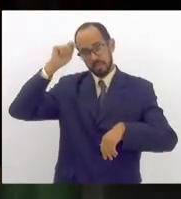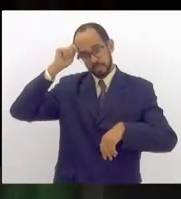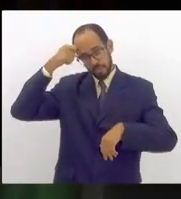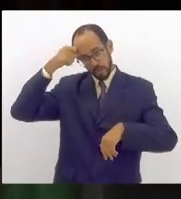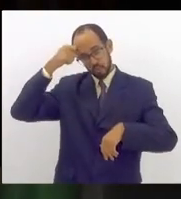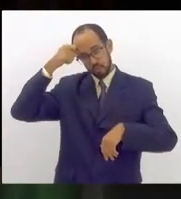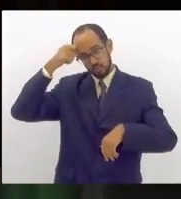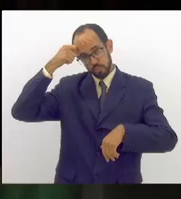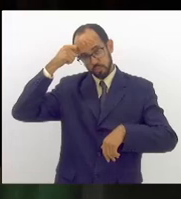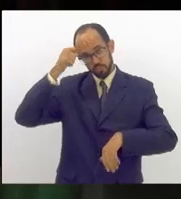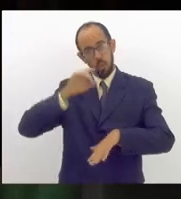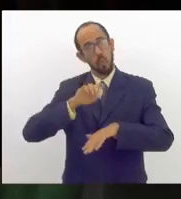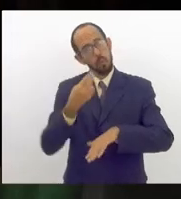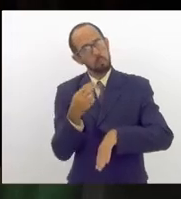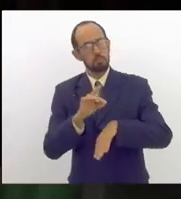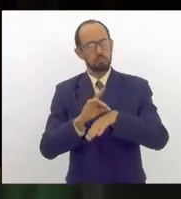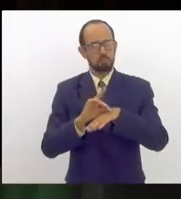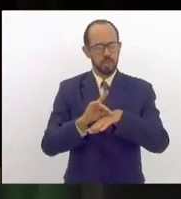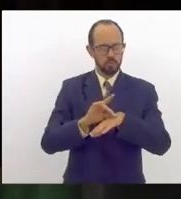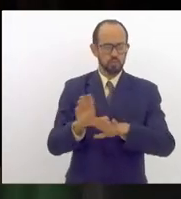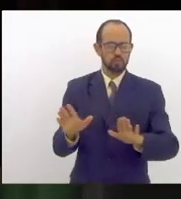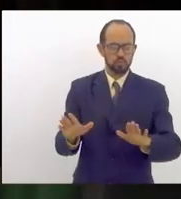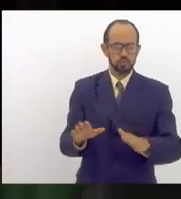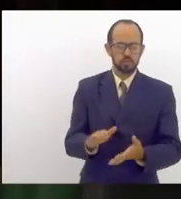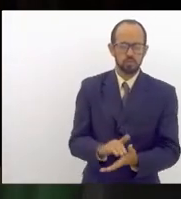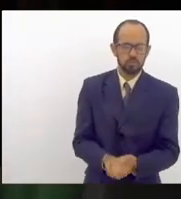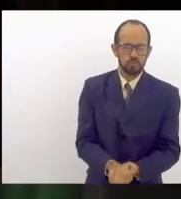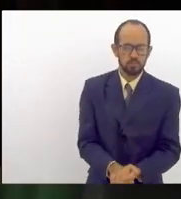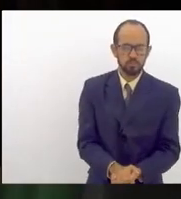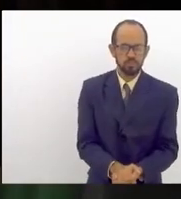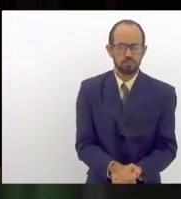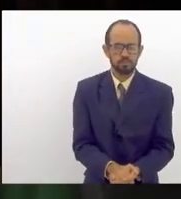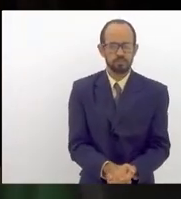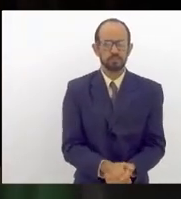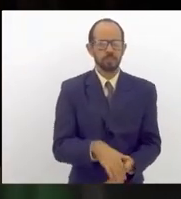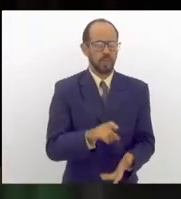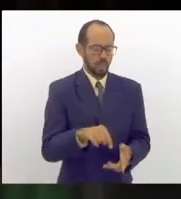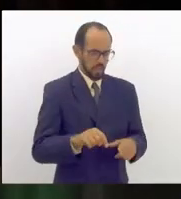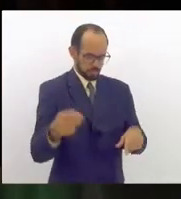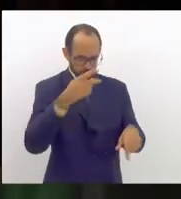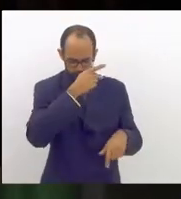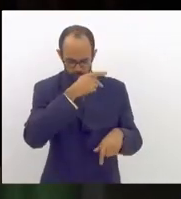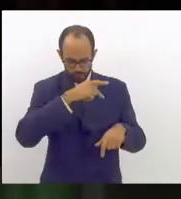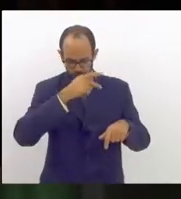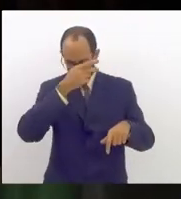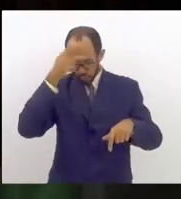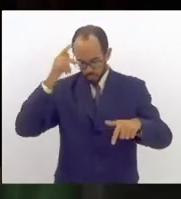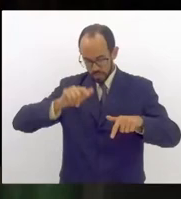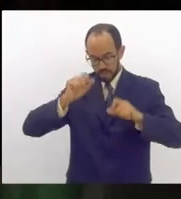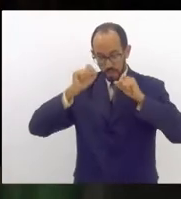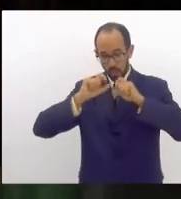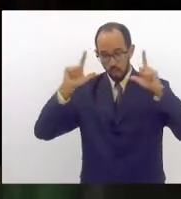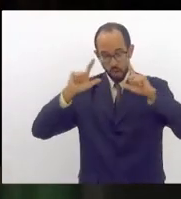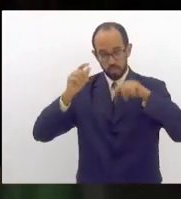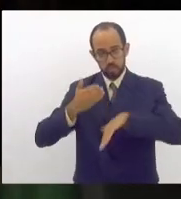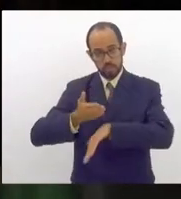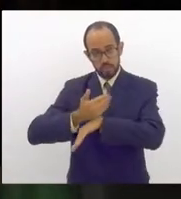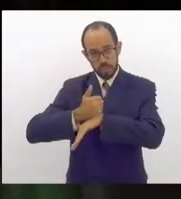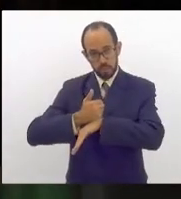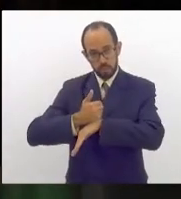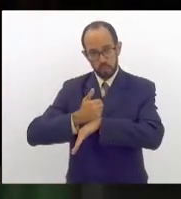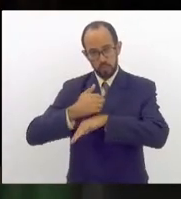pretos e pretas trabalhadores que acordam cedo para fazer a limpeza da nossa cidade